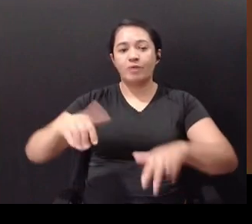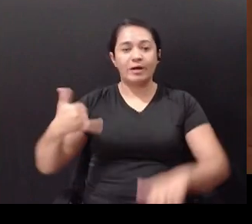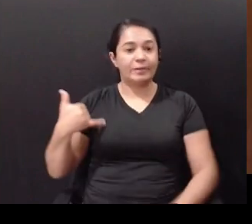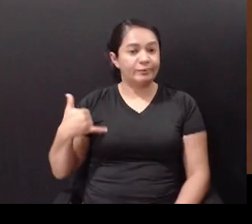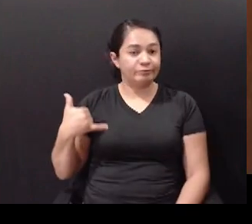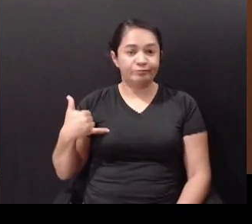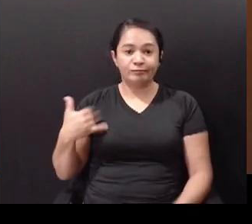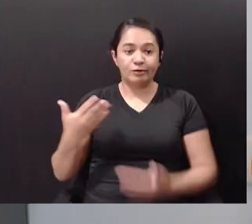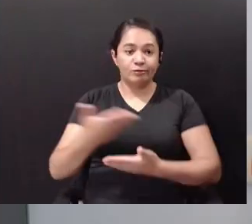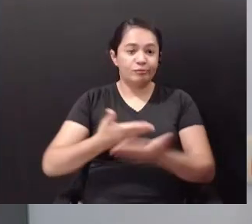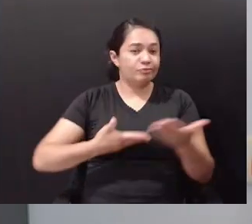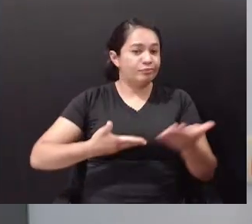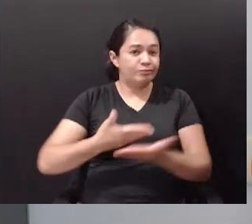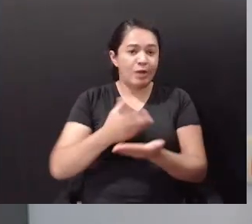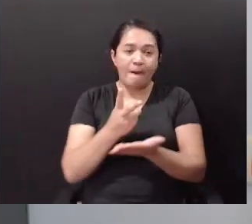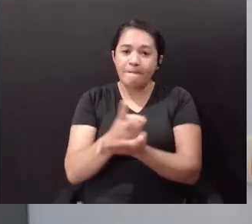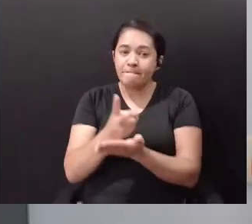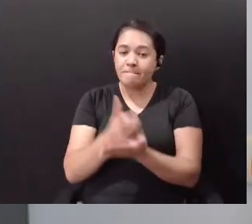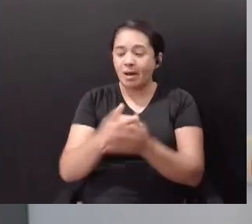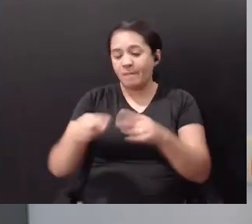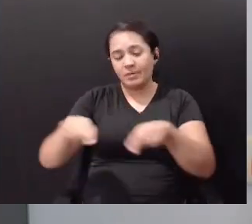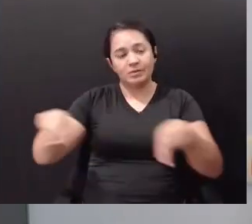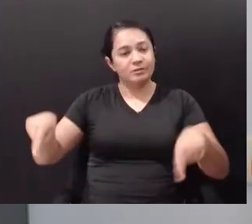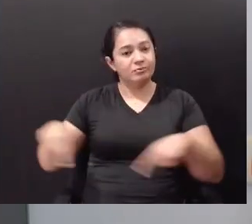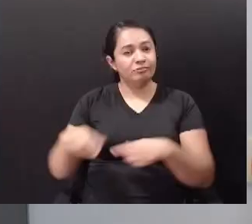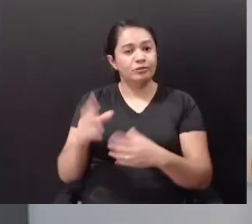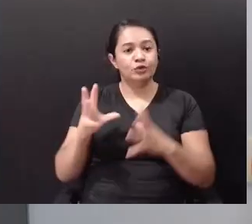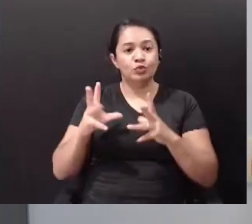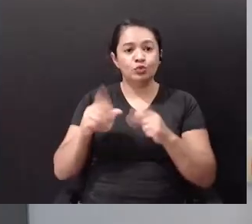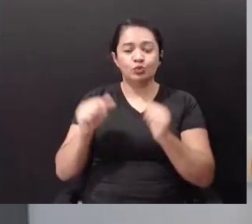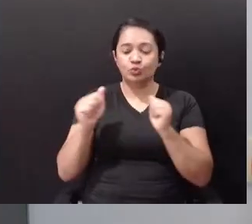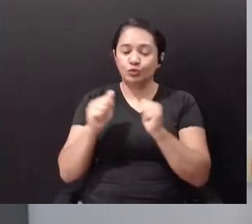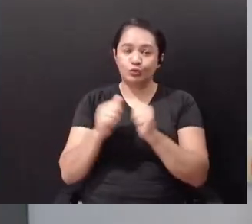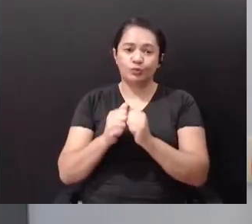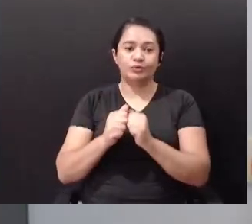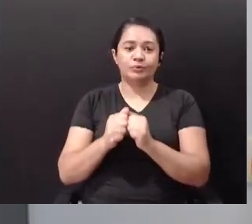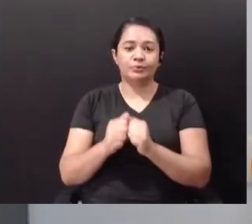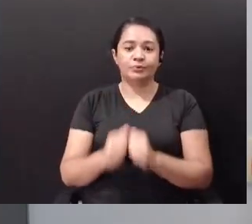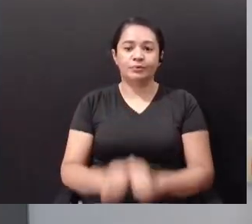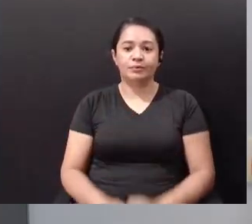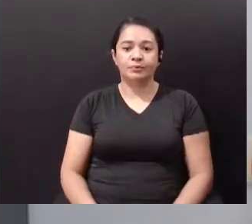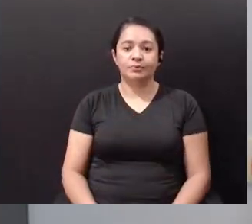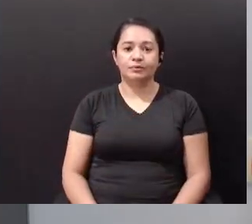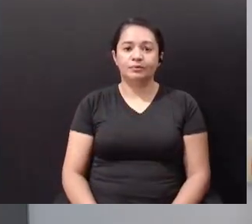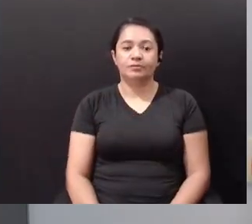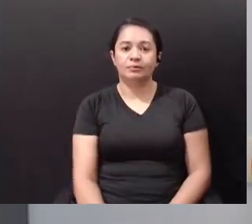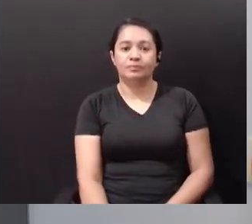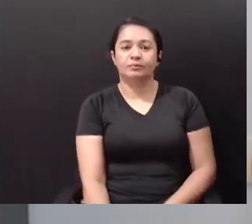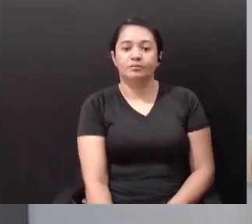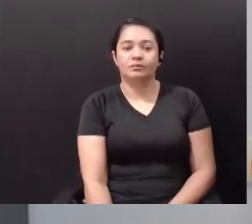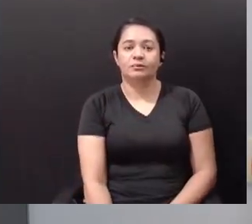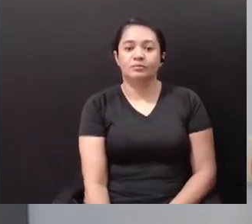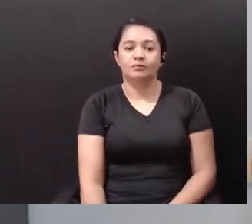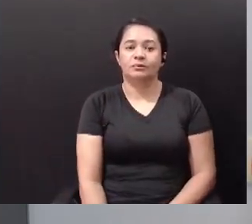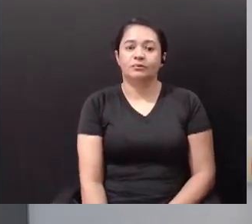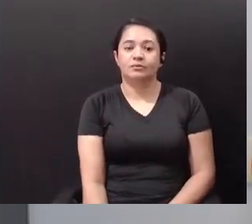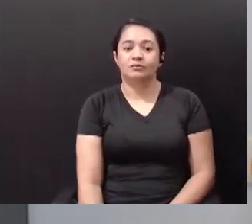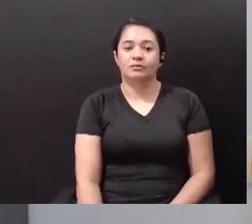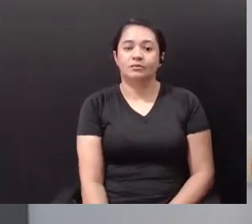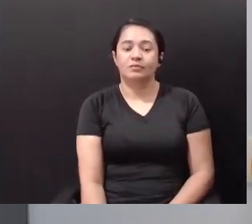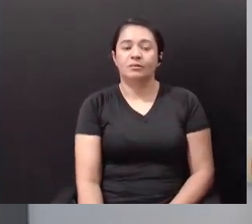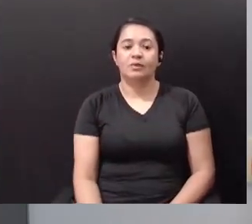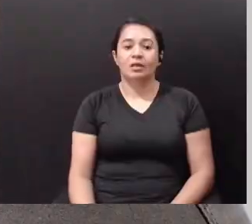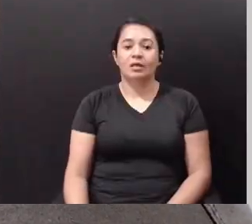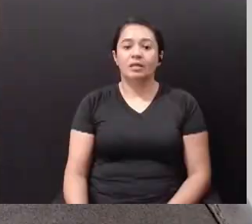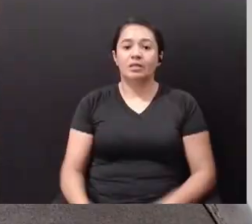mesma classe, né? Então se tinha um ensino para todos aqueles estudantes ao